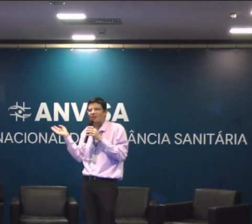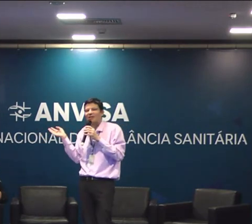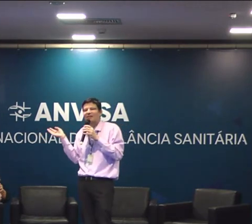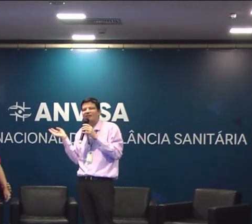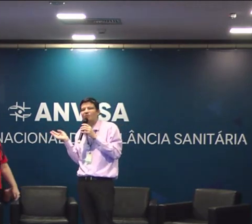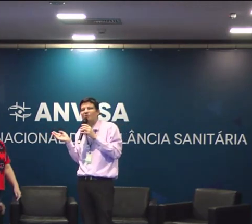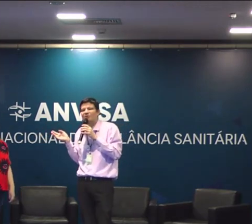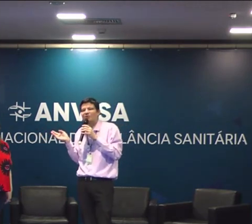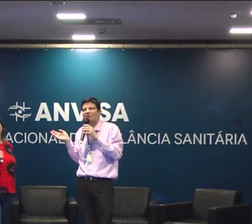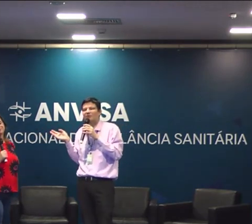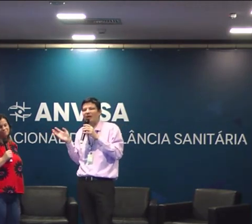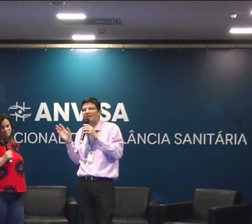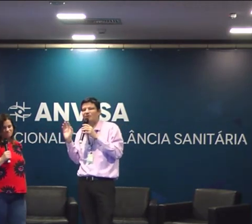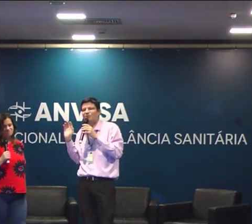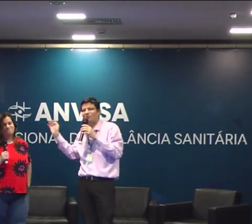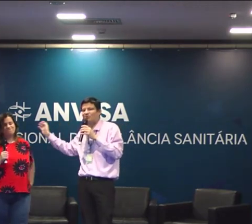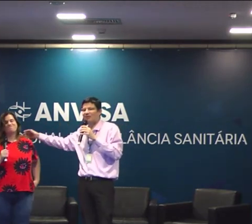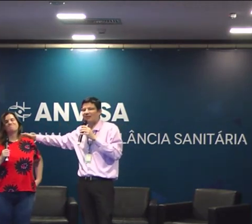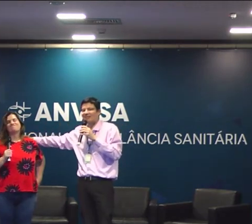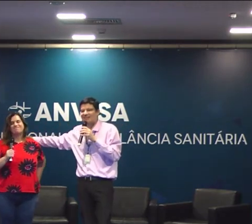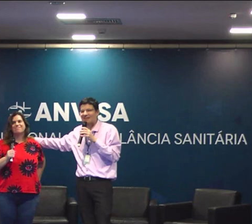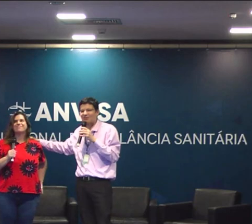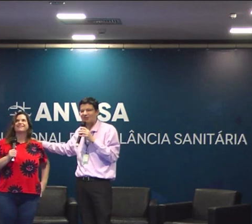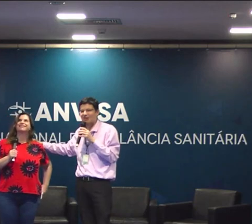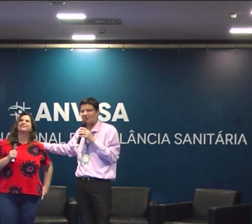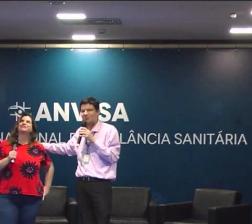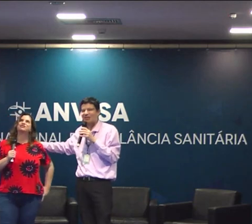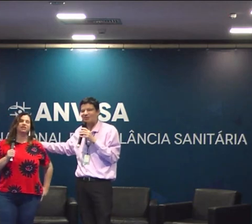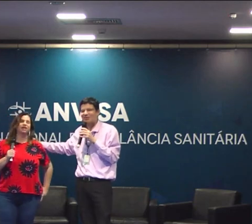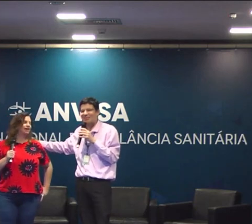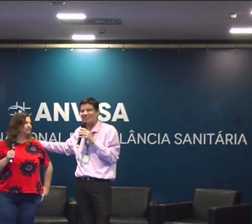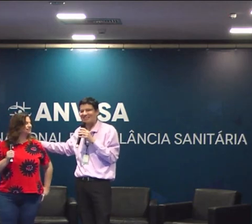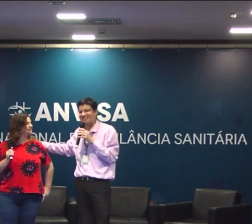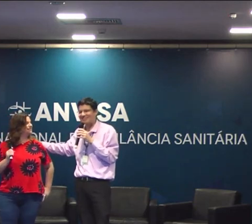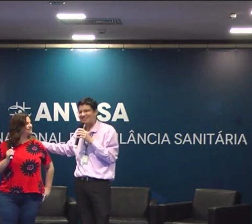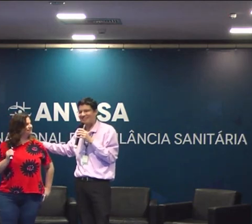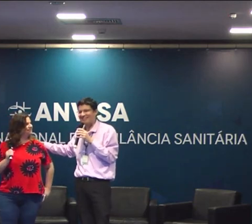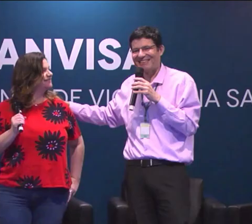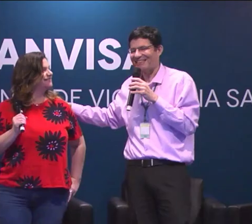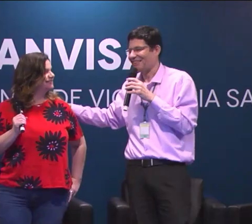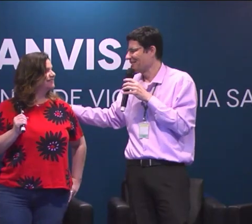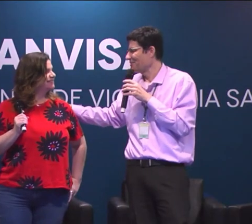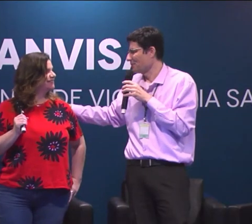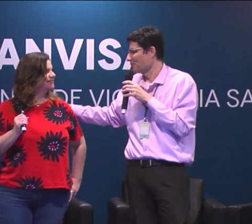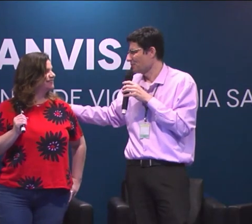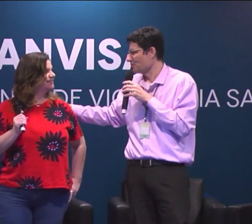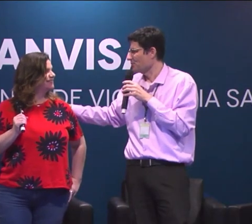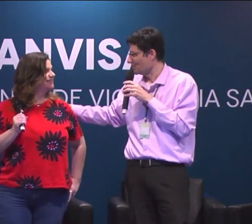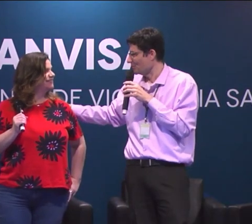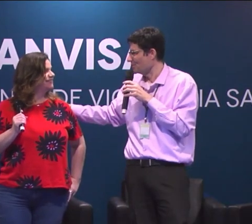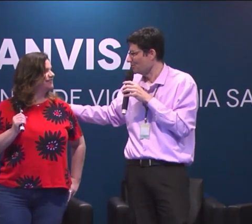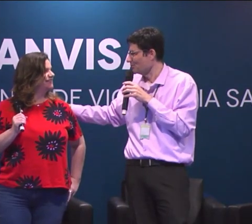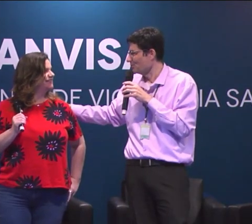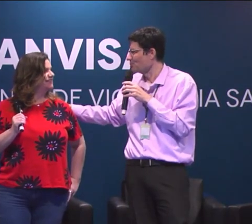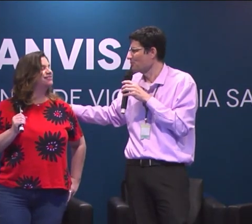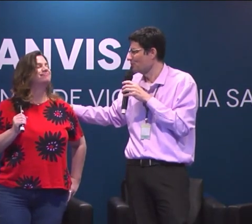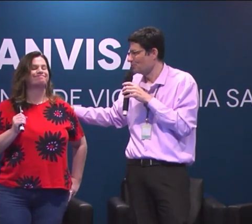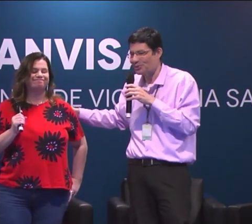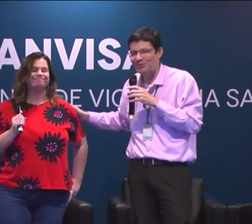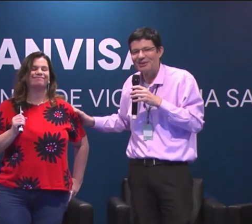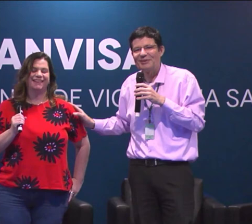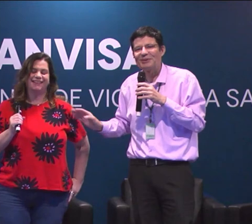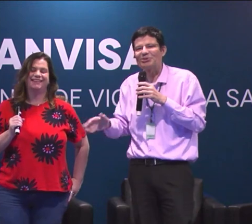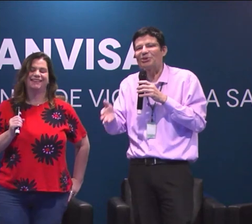Larissa entramos quase juntos lá na Vigilância do Estado do Rio de Janeiro e fizemos algumas ações juntos, subimos muito morro.